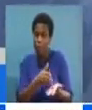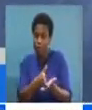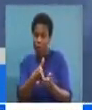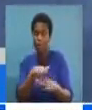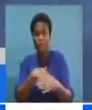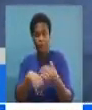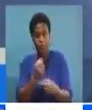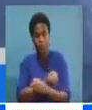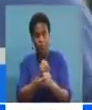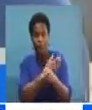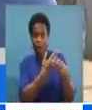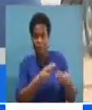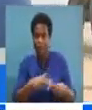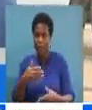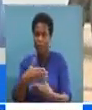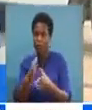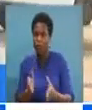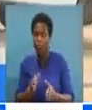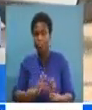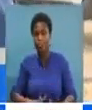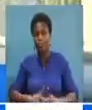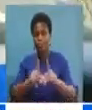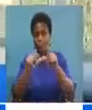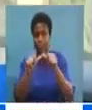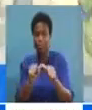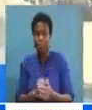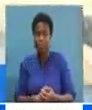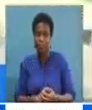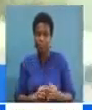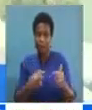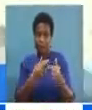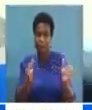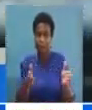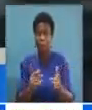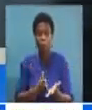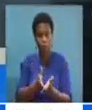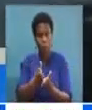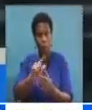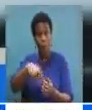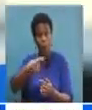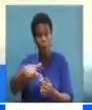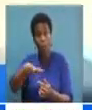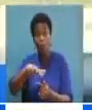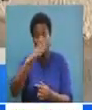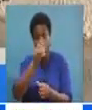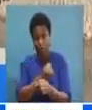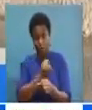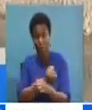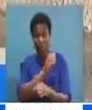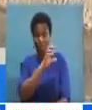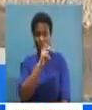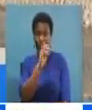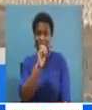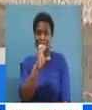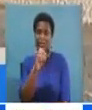fazer a intervenção em vários setores de desenvolvimento. As inaugurações continuaram e as próximas paragens foram Cascabulho e